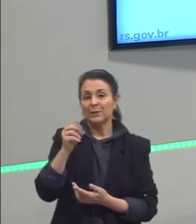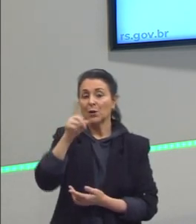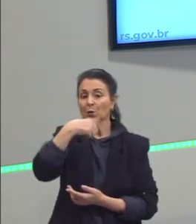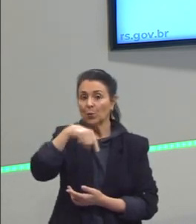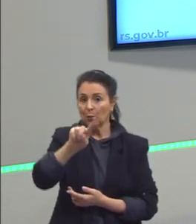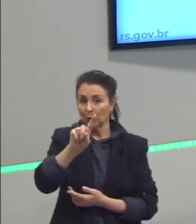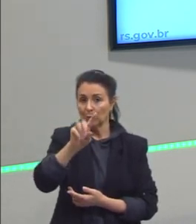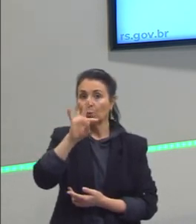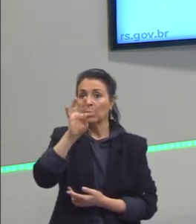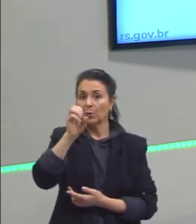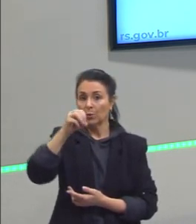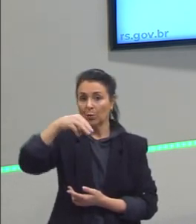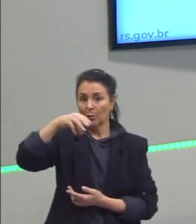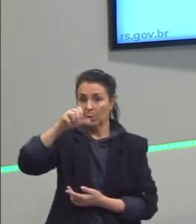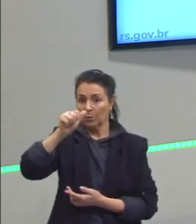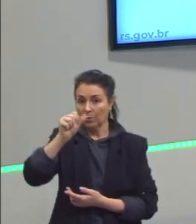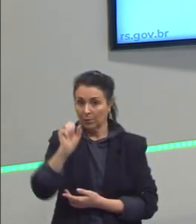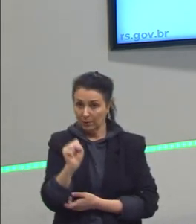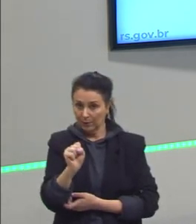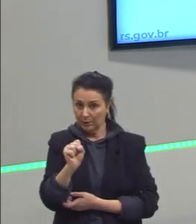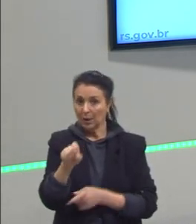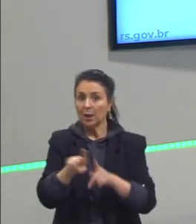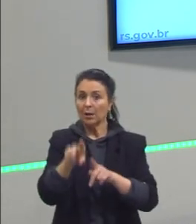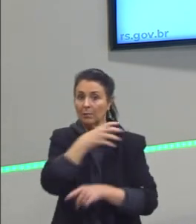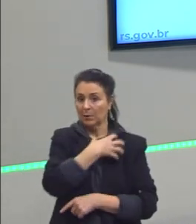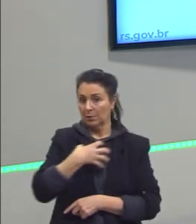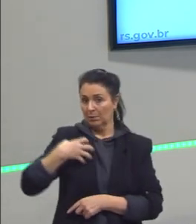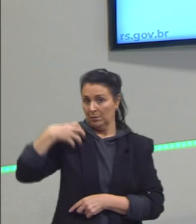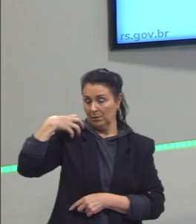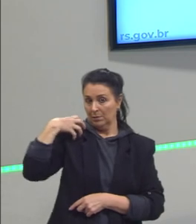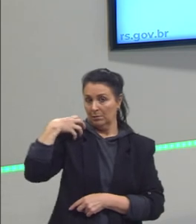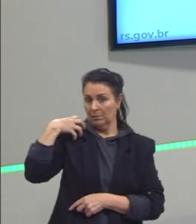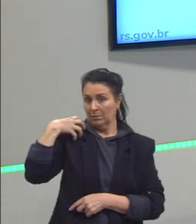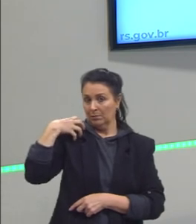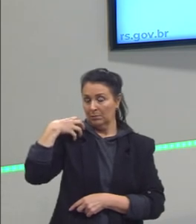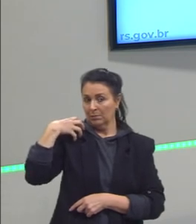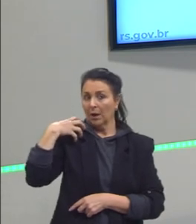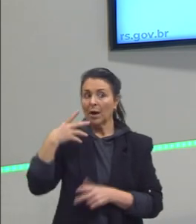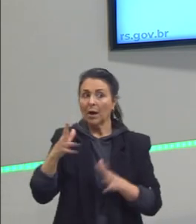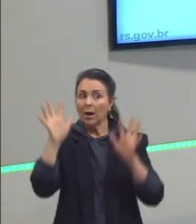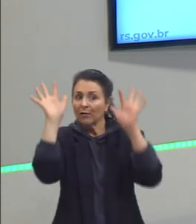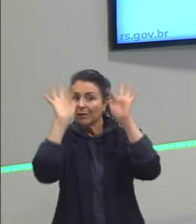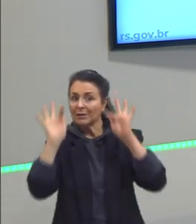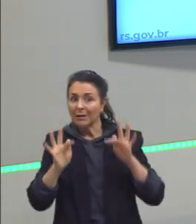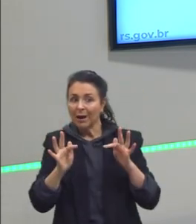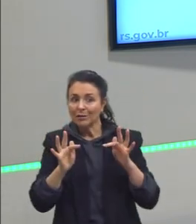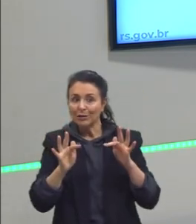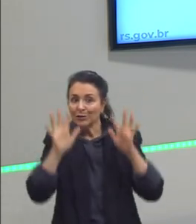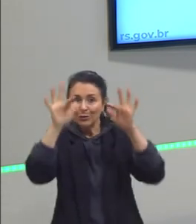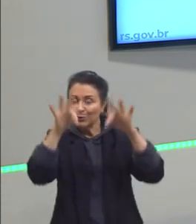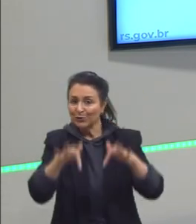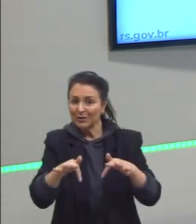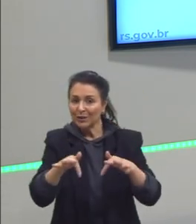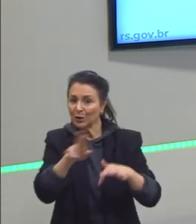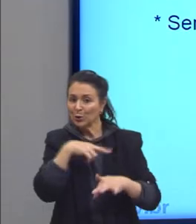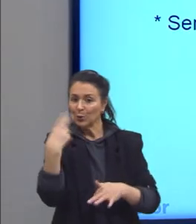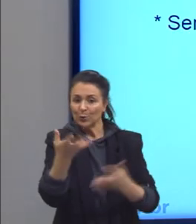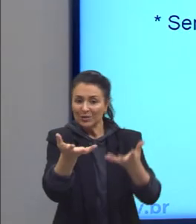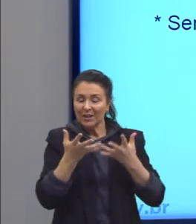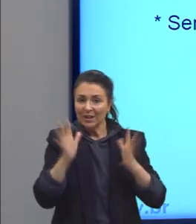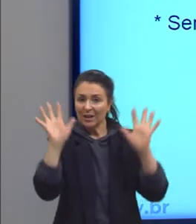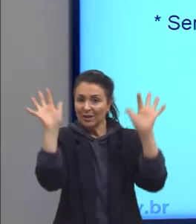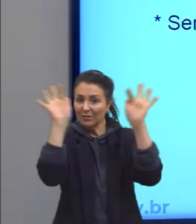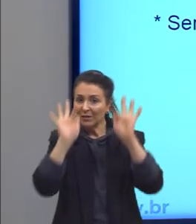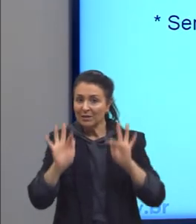Aquino e Aristóteles né tem essa questão do a felicidade com fim o último a eudaimonia estava em Deus mas Santo